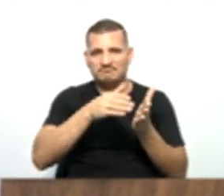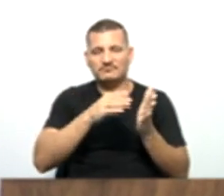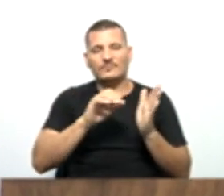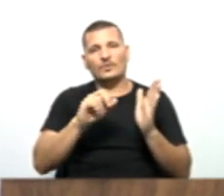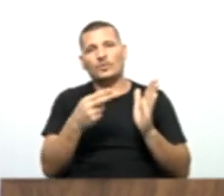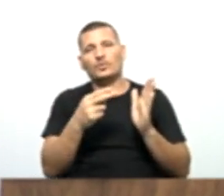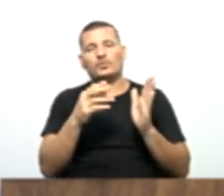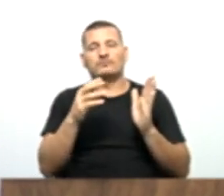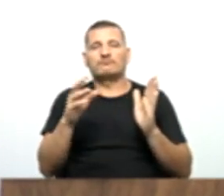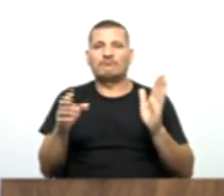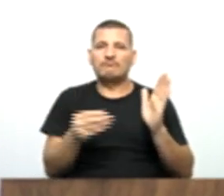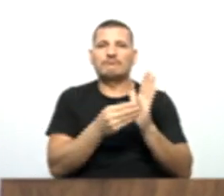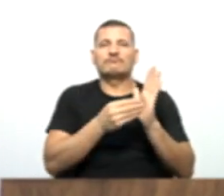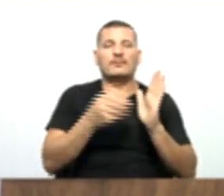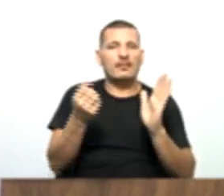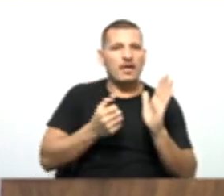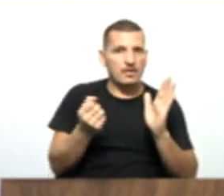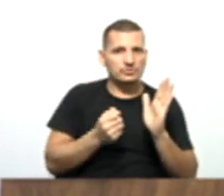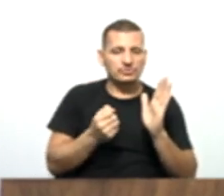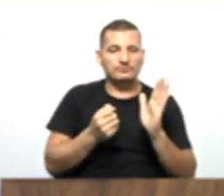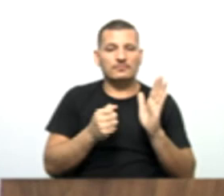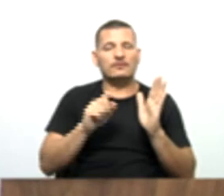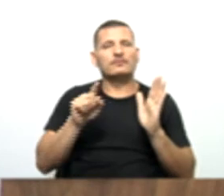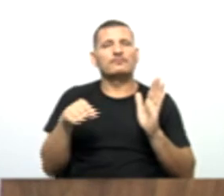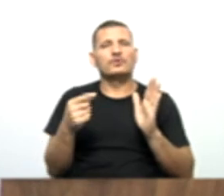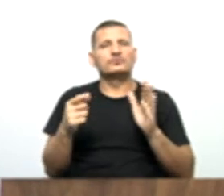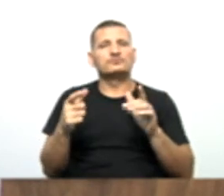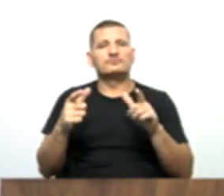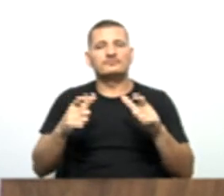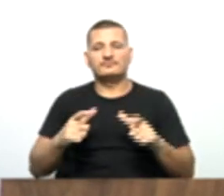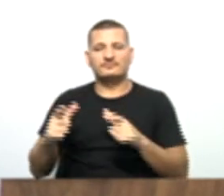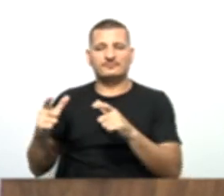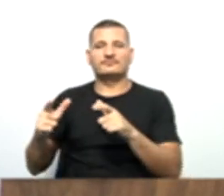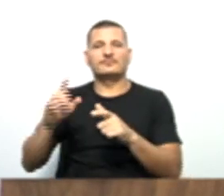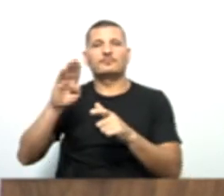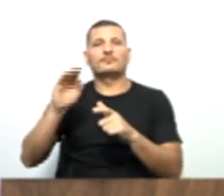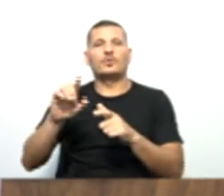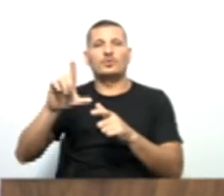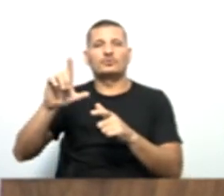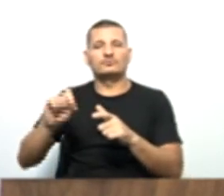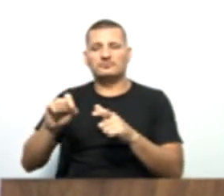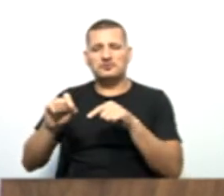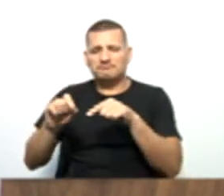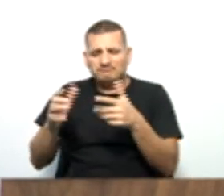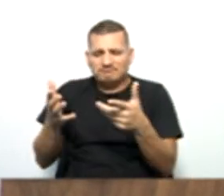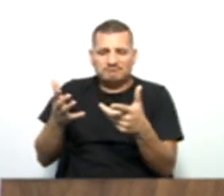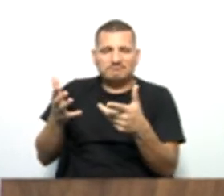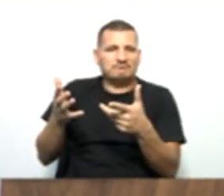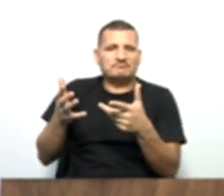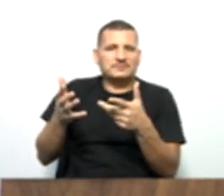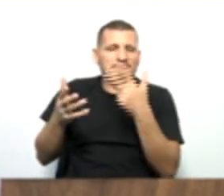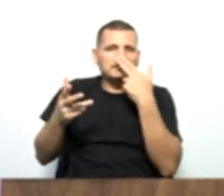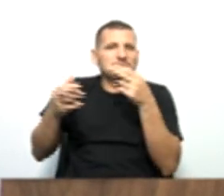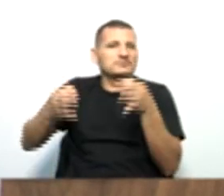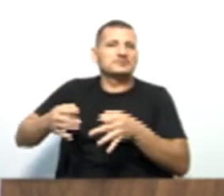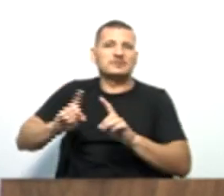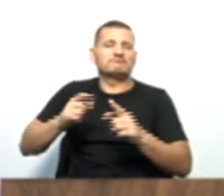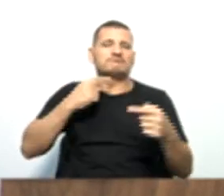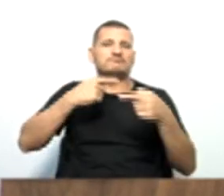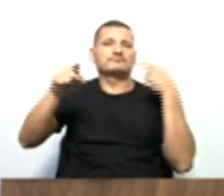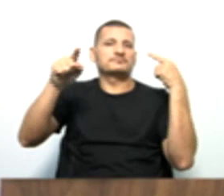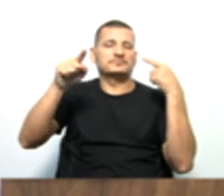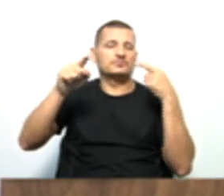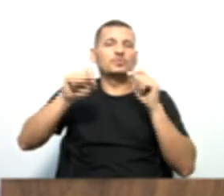xícaras de leite, o teu produto final ele não vai ter o resultado esperado daquilo que você planejou, tá? do